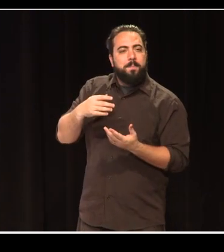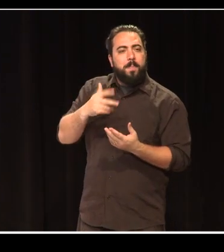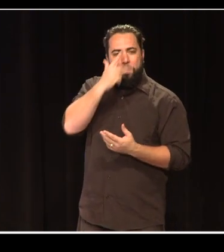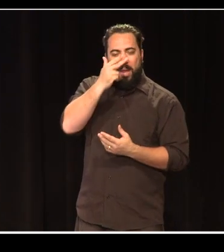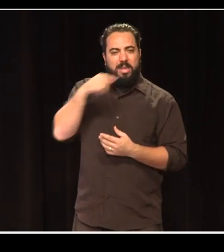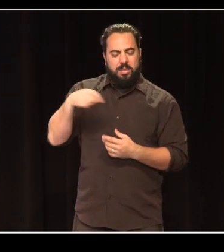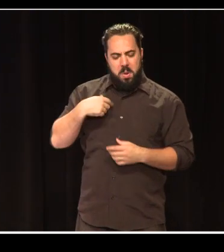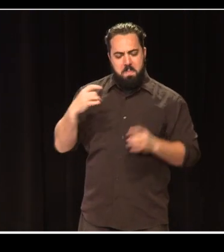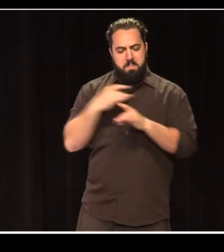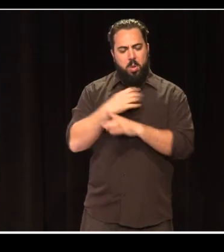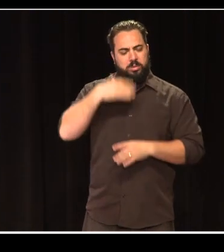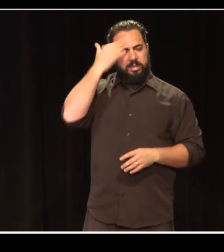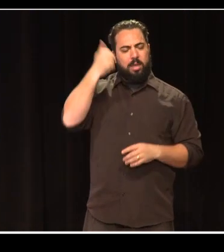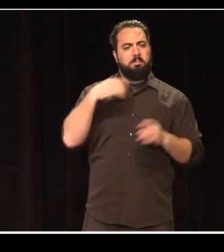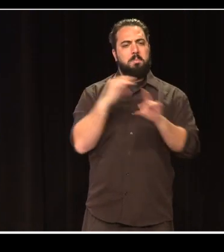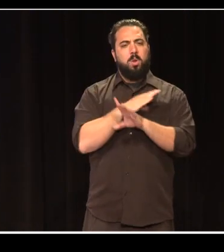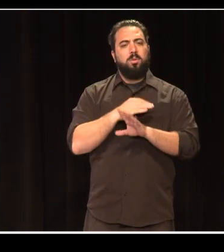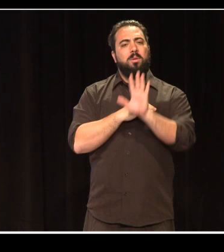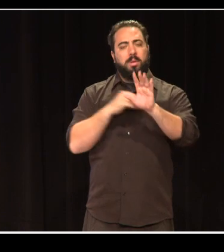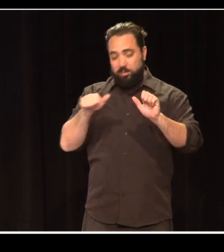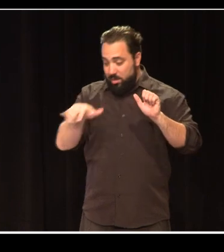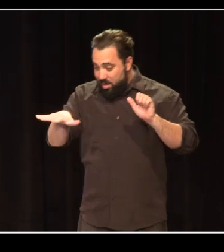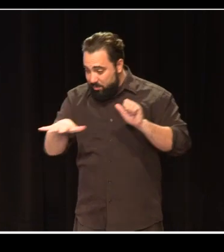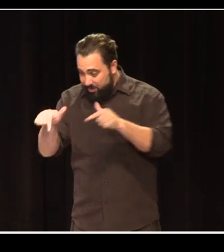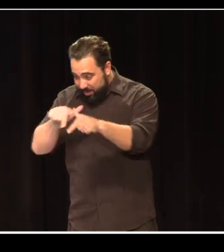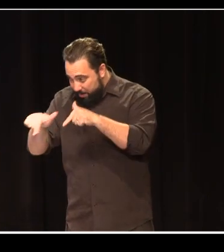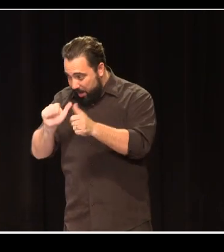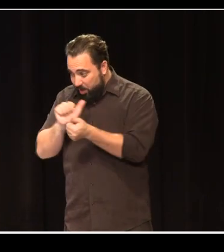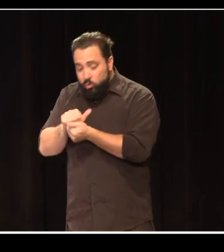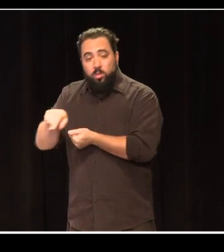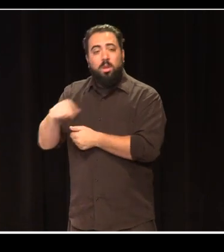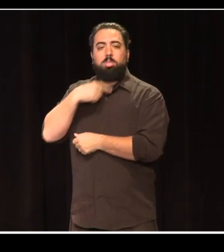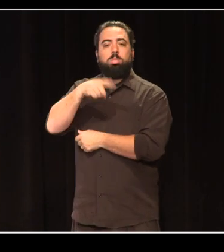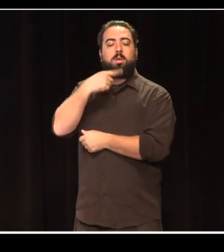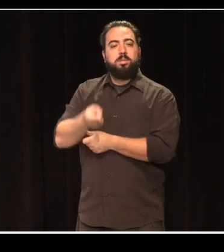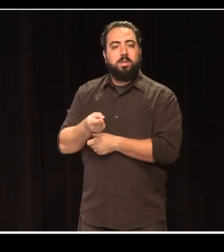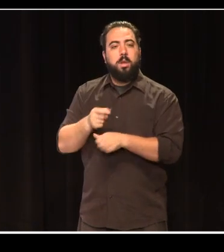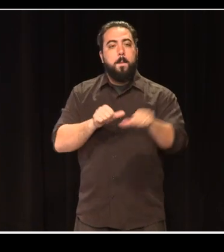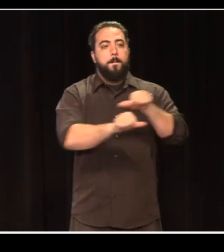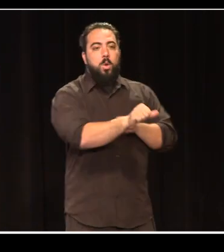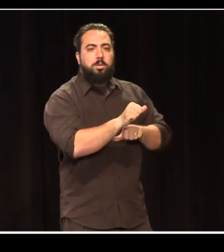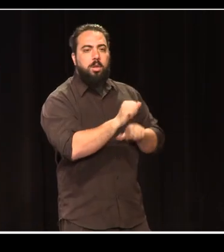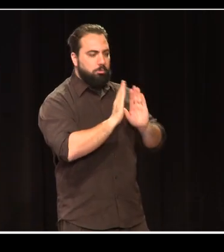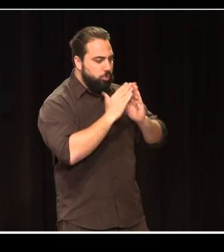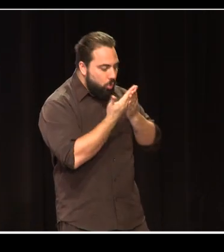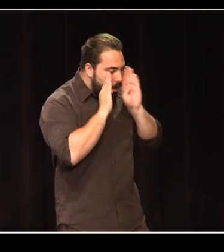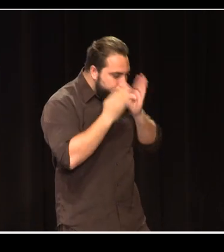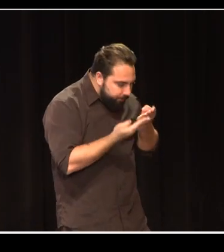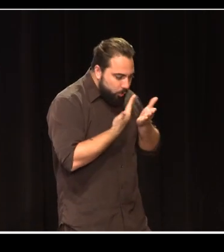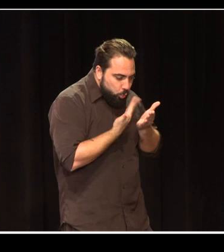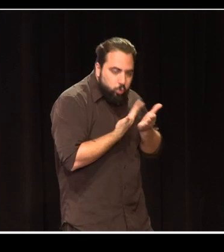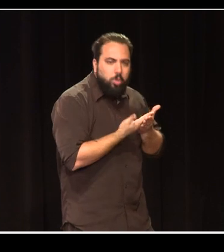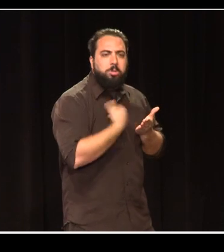no ambiente de trabalho ali, ela era uma pessoa complicada, né? E isso ficou na minha cabeça. Pô, né, eu tinha tanta,